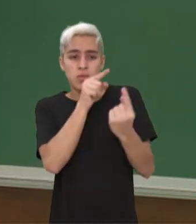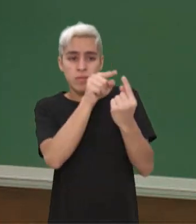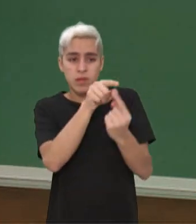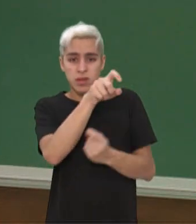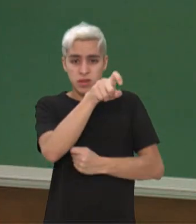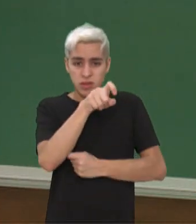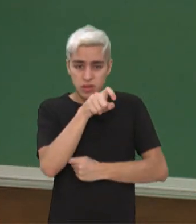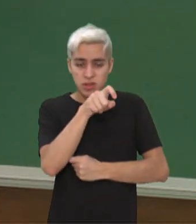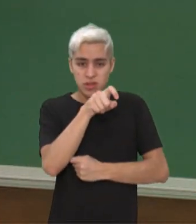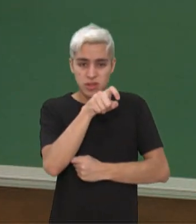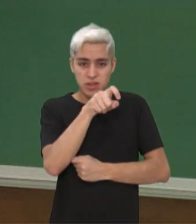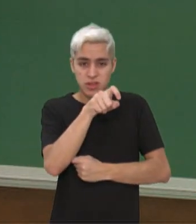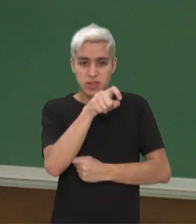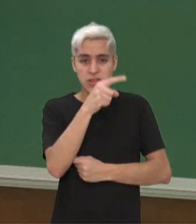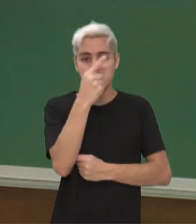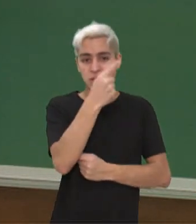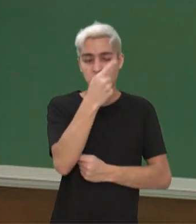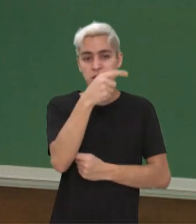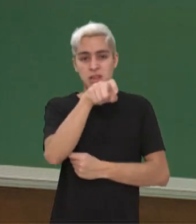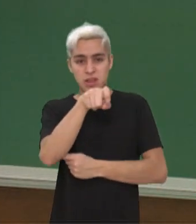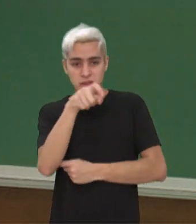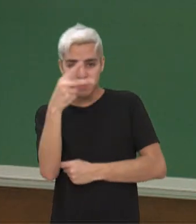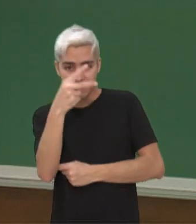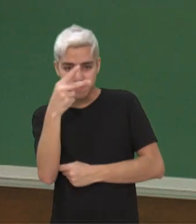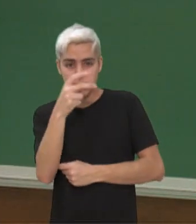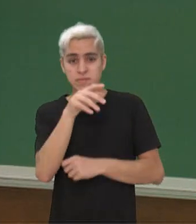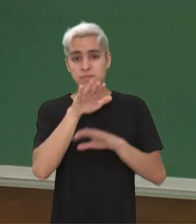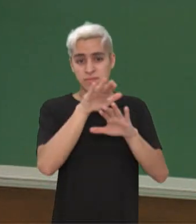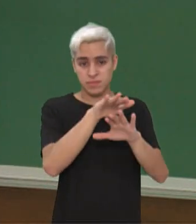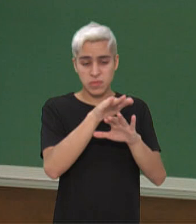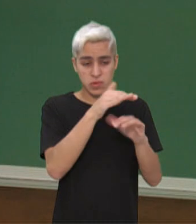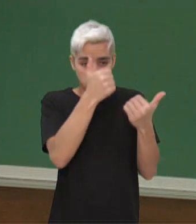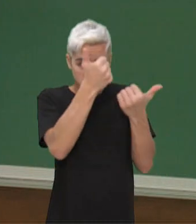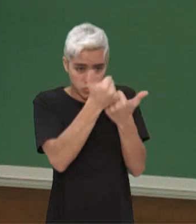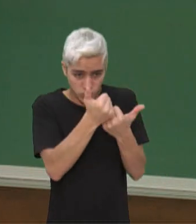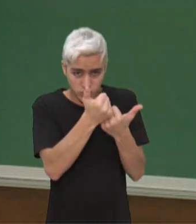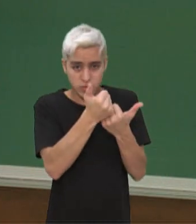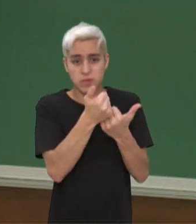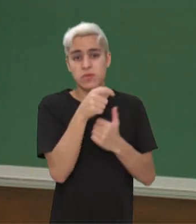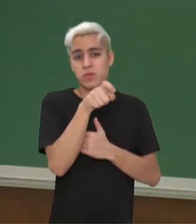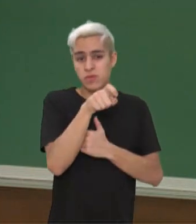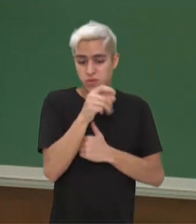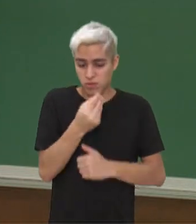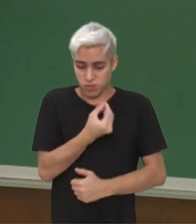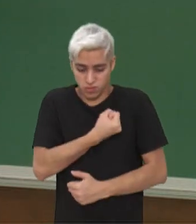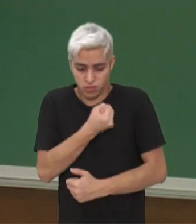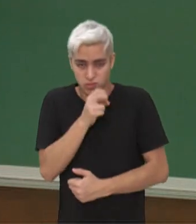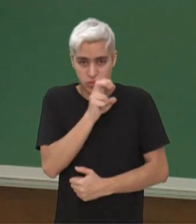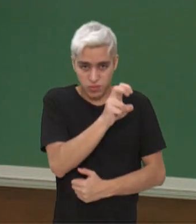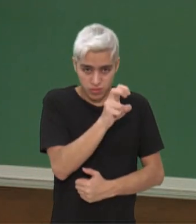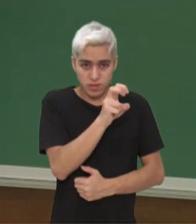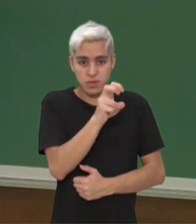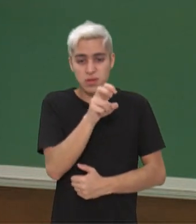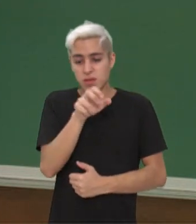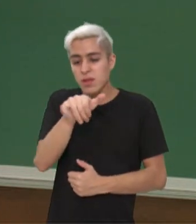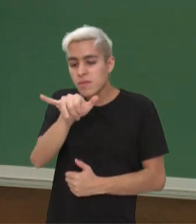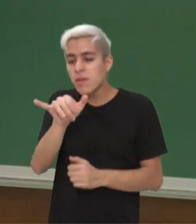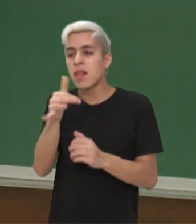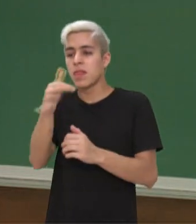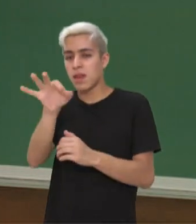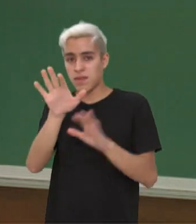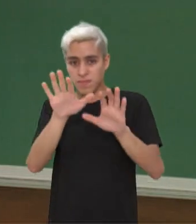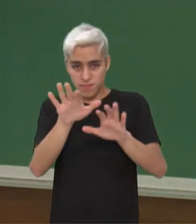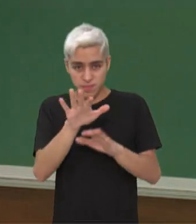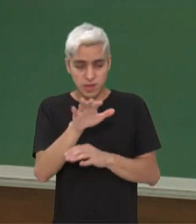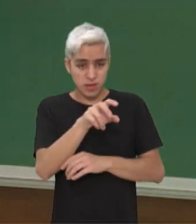x' e x duas linhas. Aí você vem aqui e substitui o x por 5, o y dá 10.